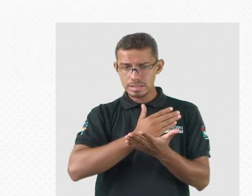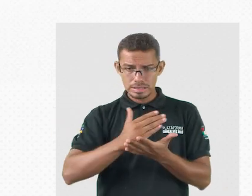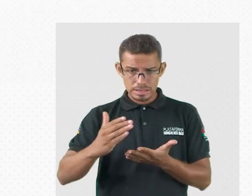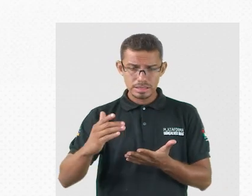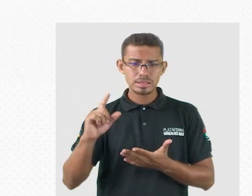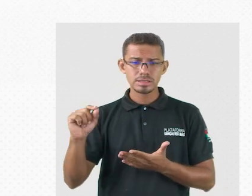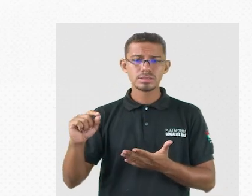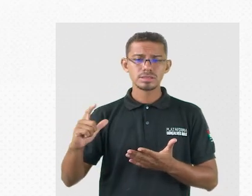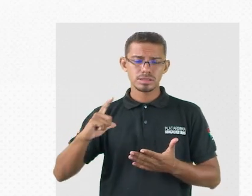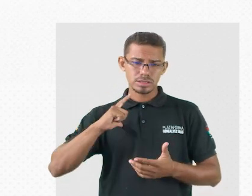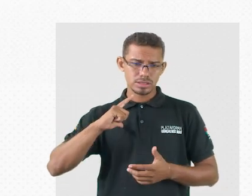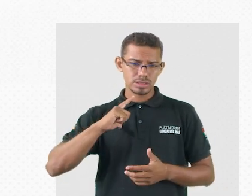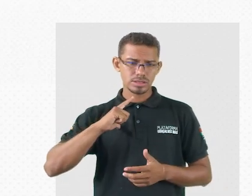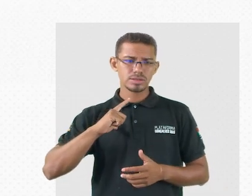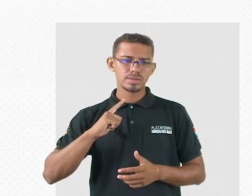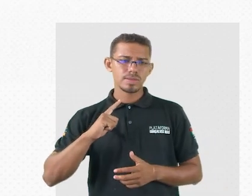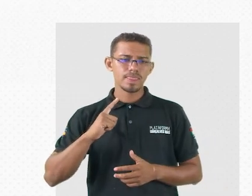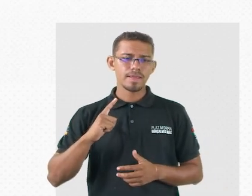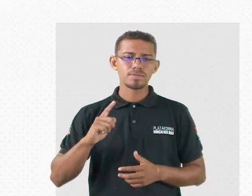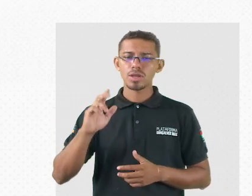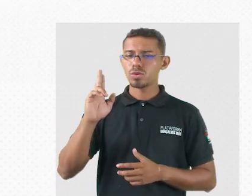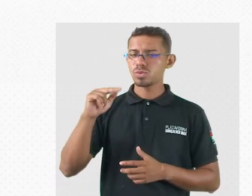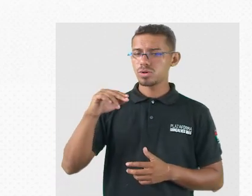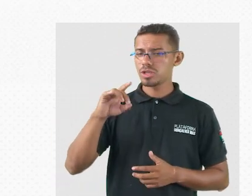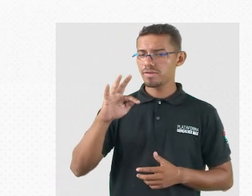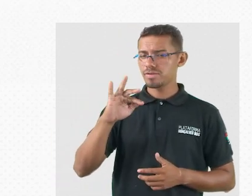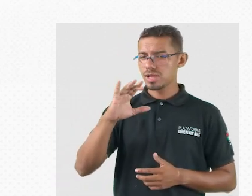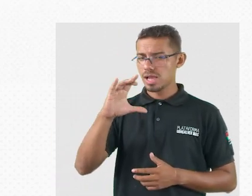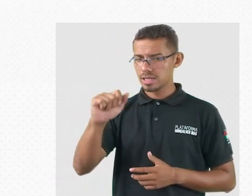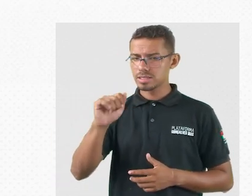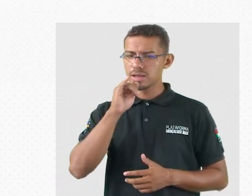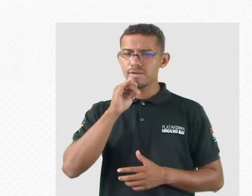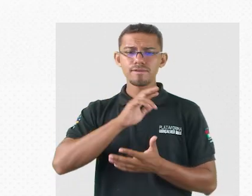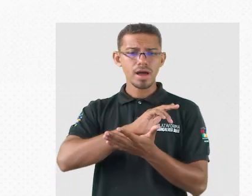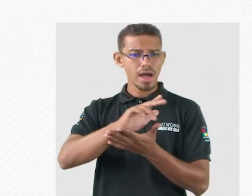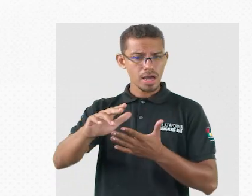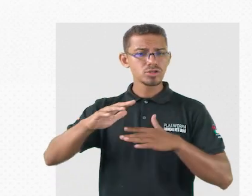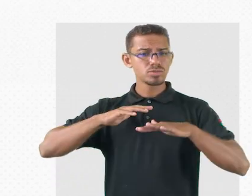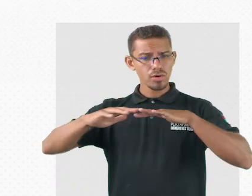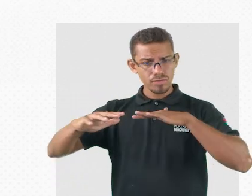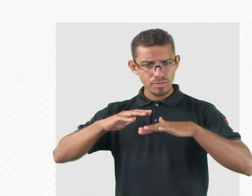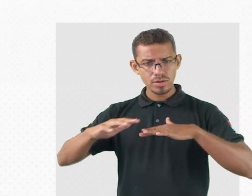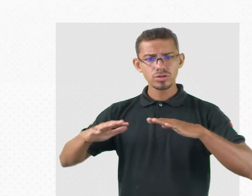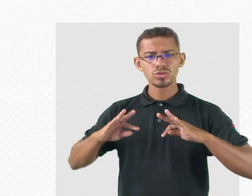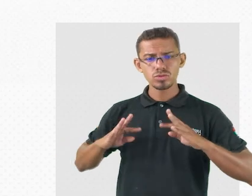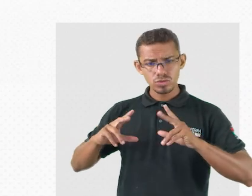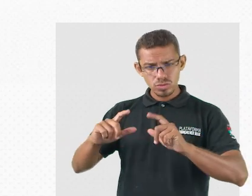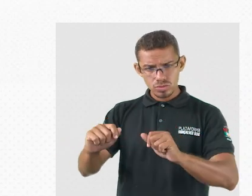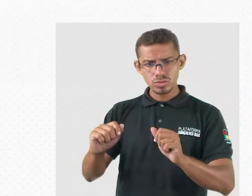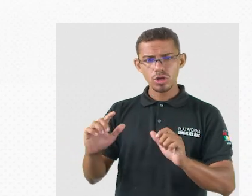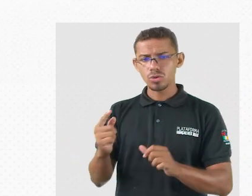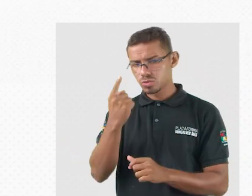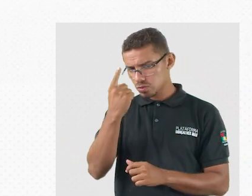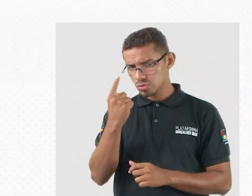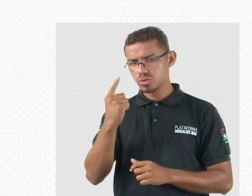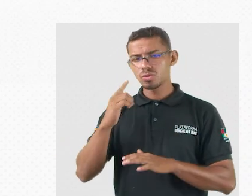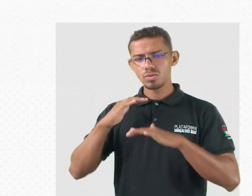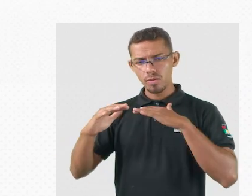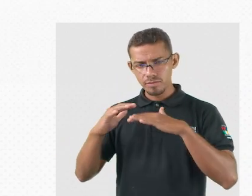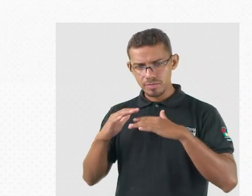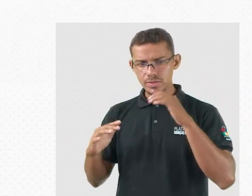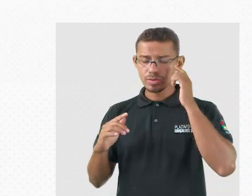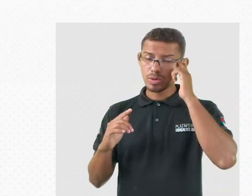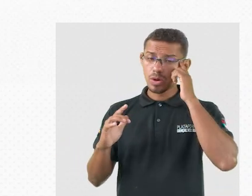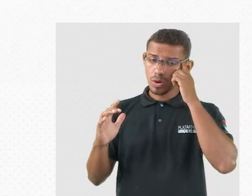carecia de uma liderança unificada, porque você tem vários movimentos e eles todos são colocados aí nesse único movimento que é...